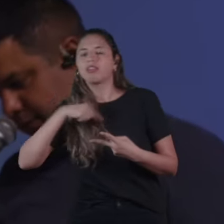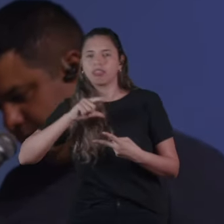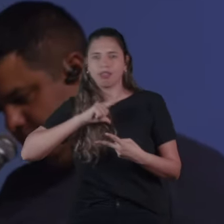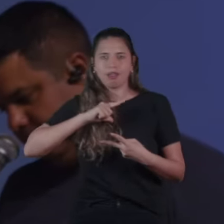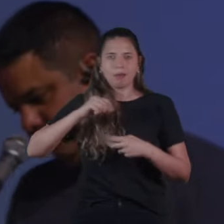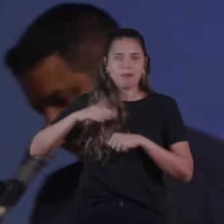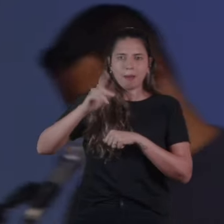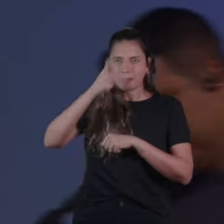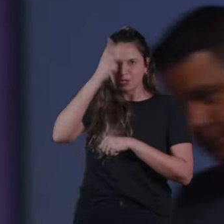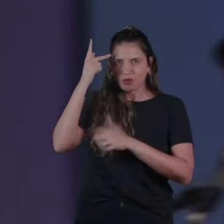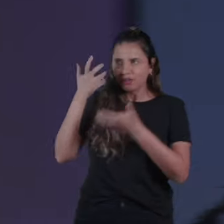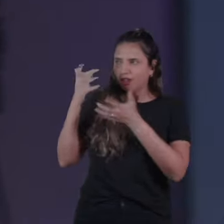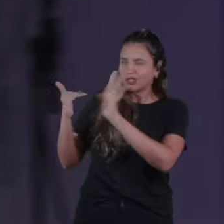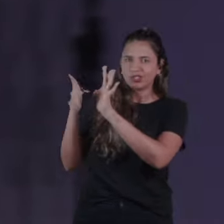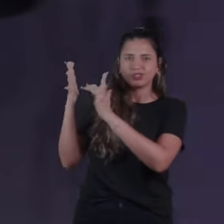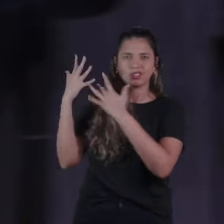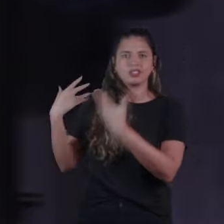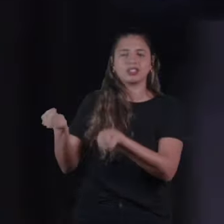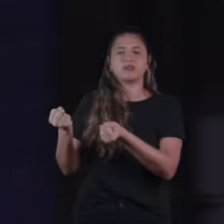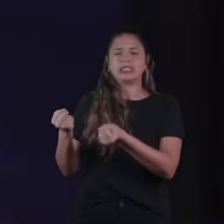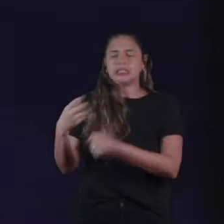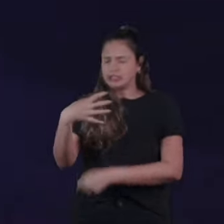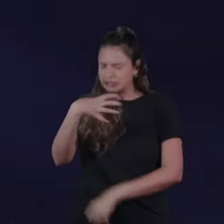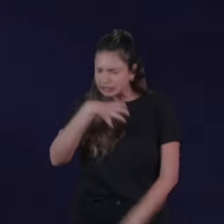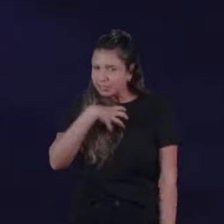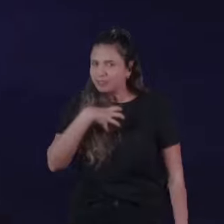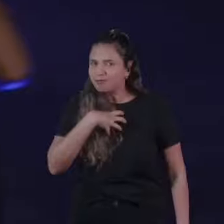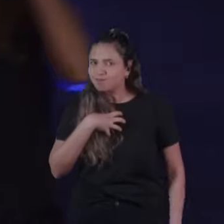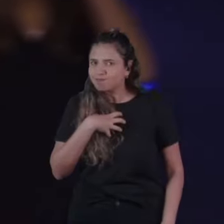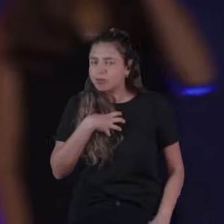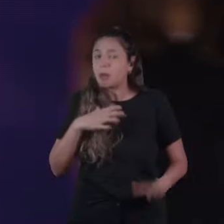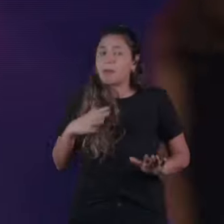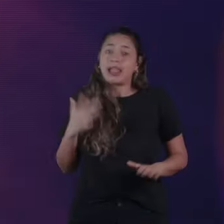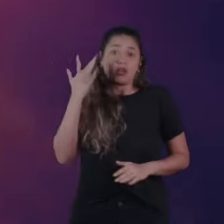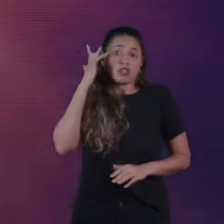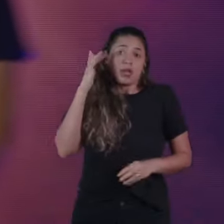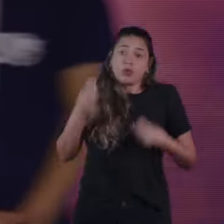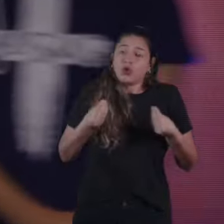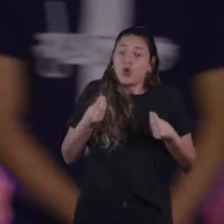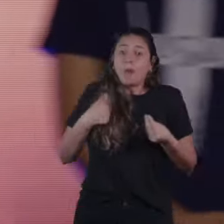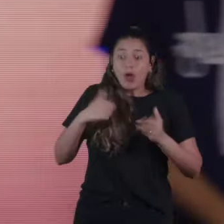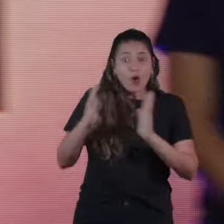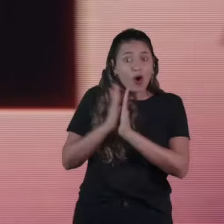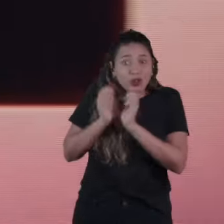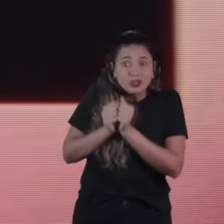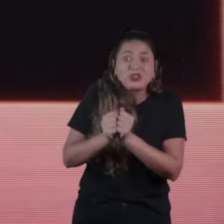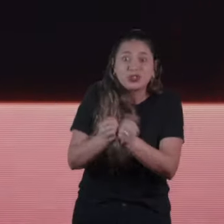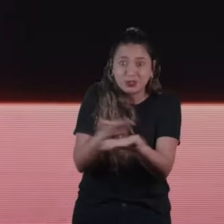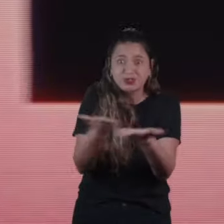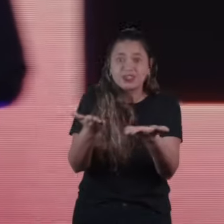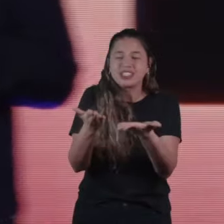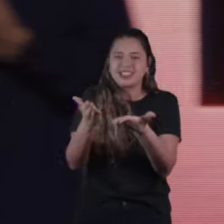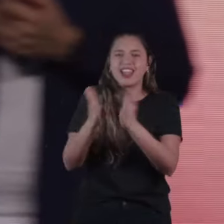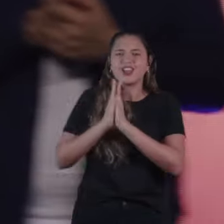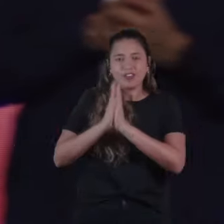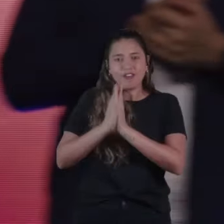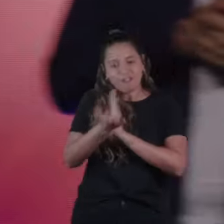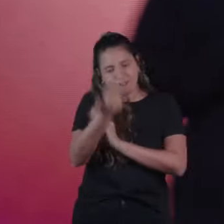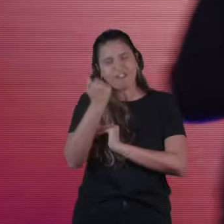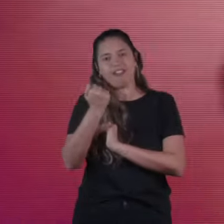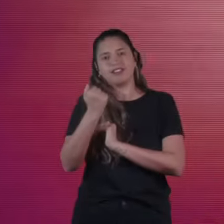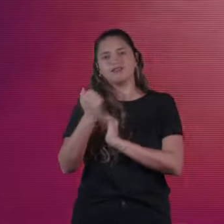Deus pela sua vida. Você sente que precisa fazer isso, mas não sabe como? Eu vou orar junto com você. Vem aqui, nós vamos orar